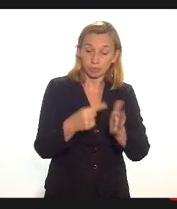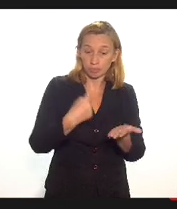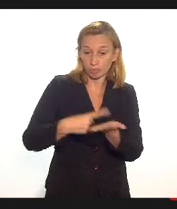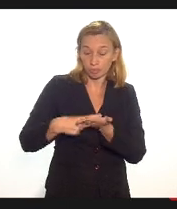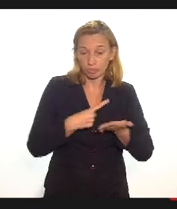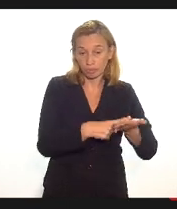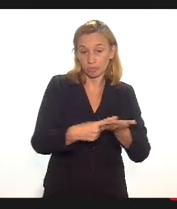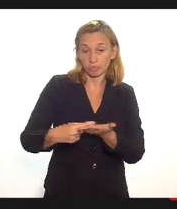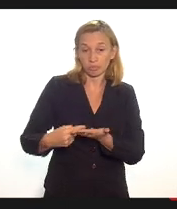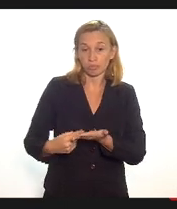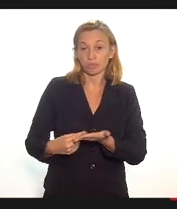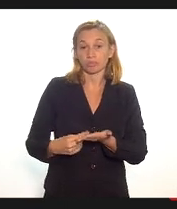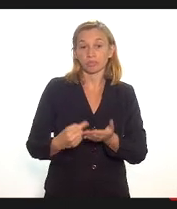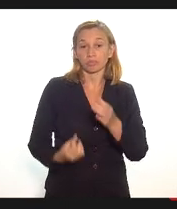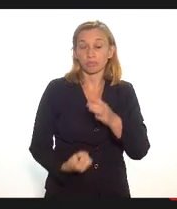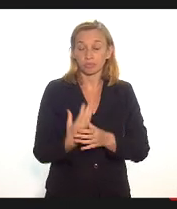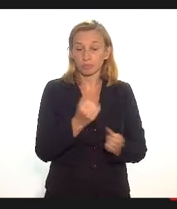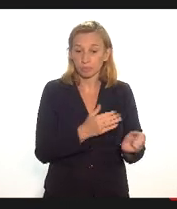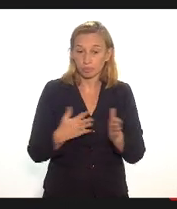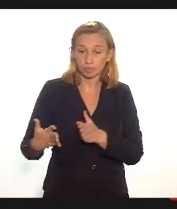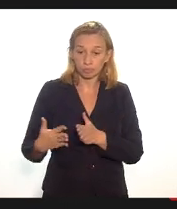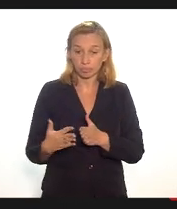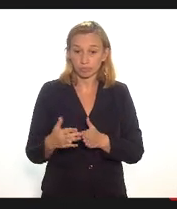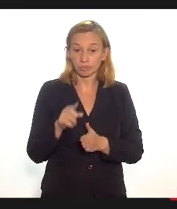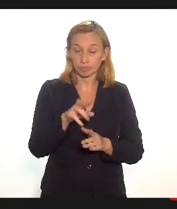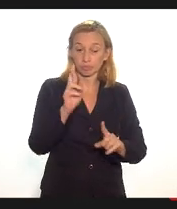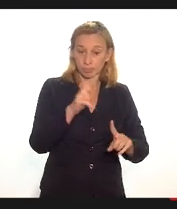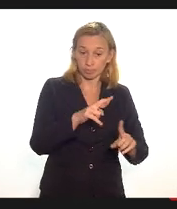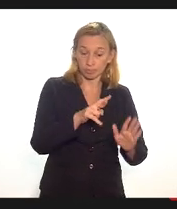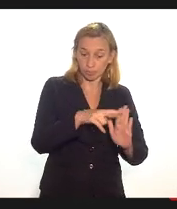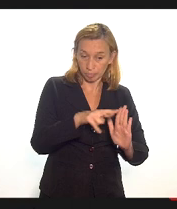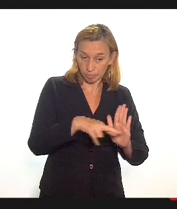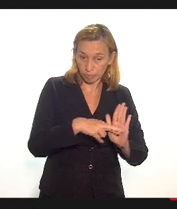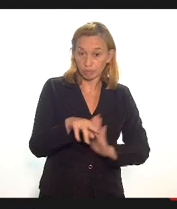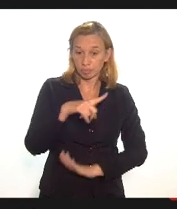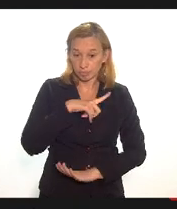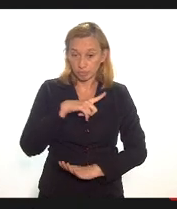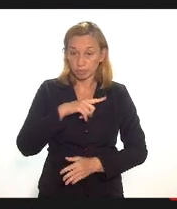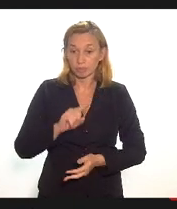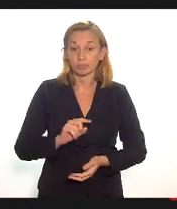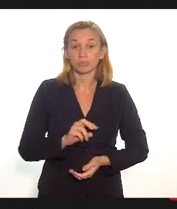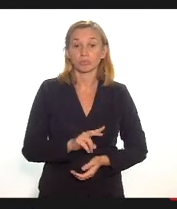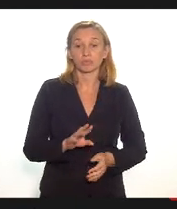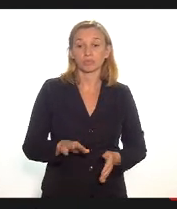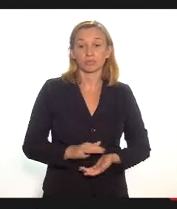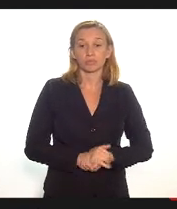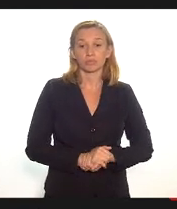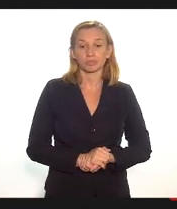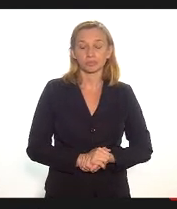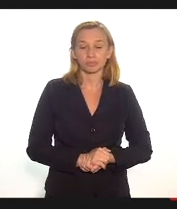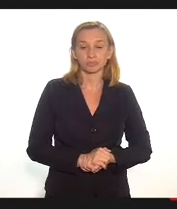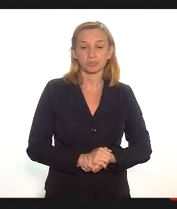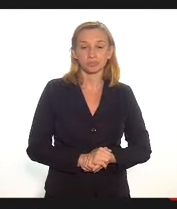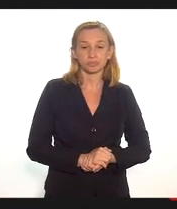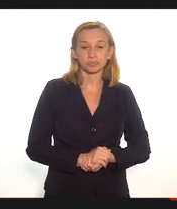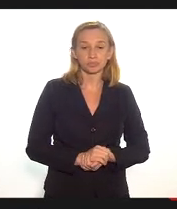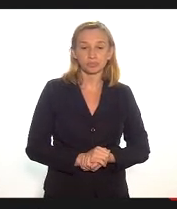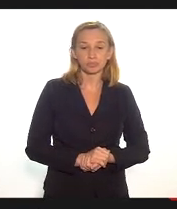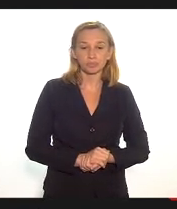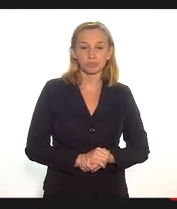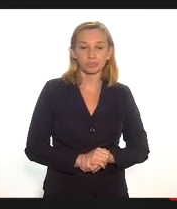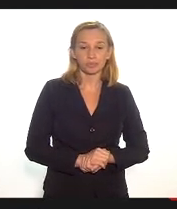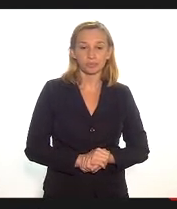dois concessionários. Então, essa regra existe. Quando a gente vai para Itapu, que a Petrobras comprou